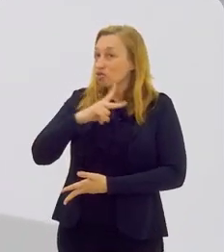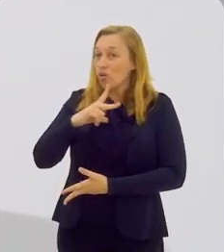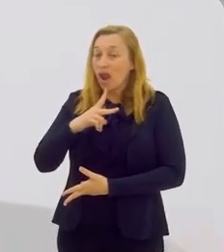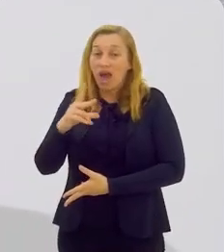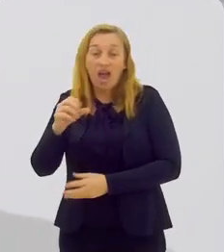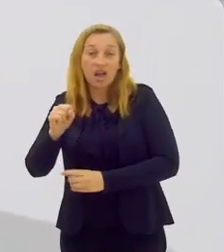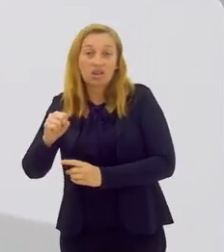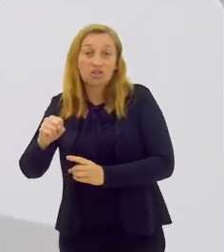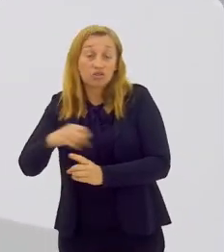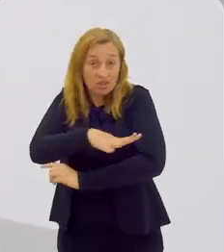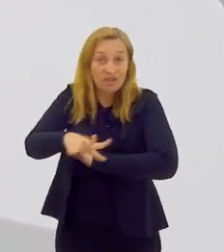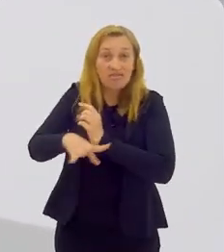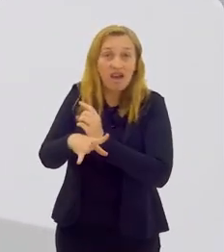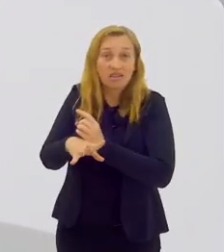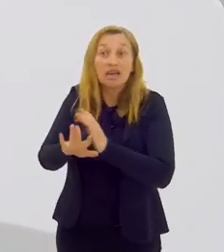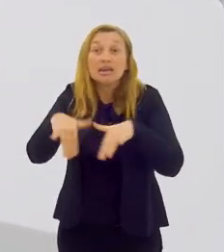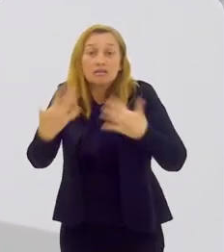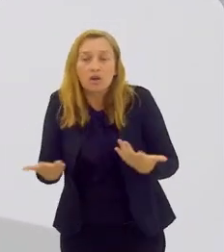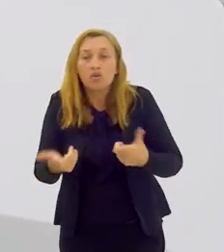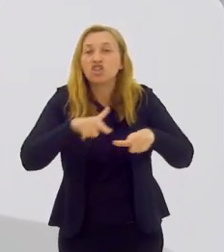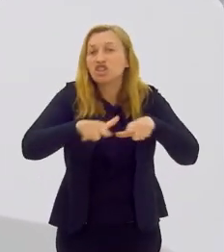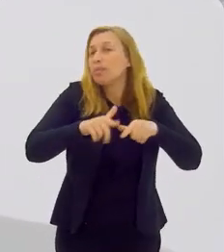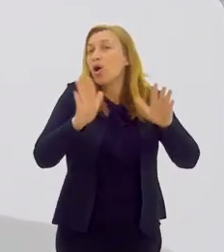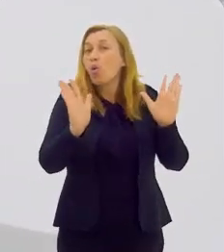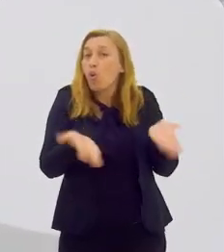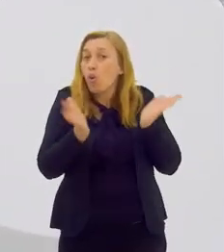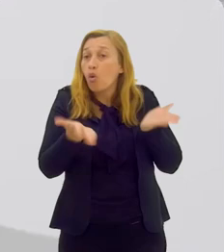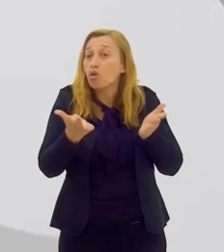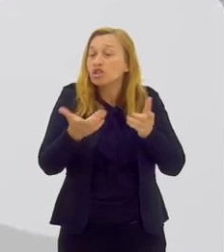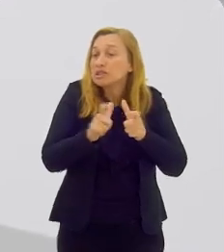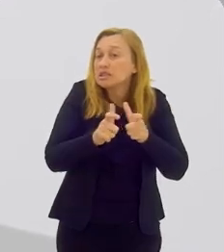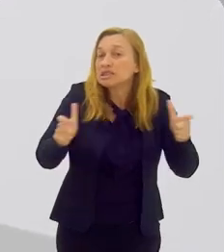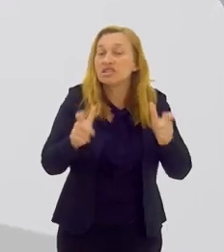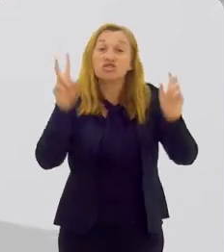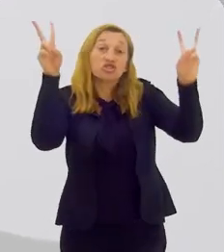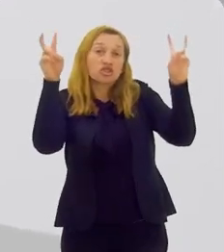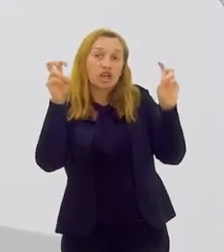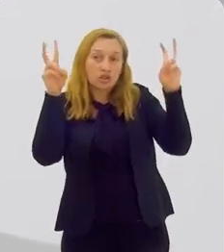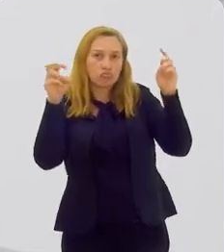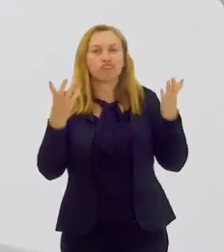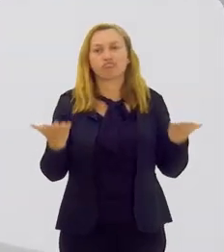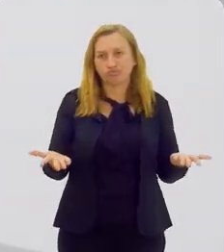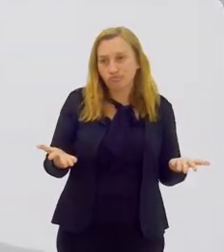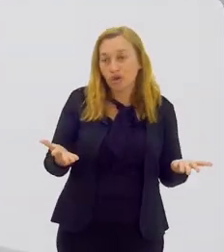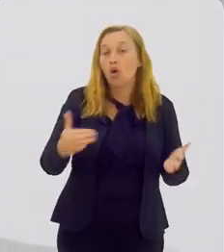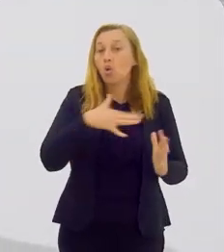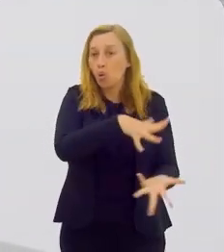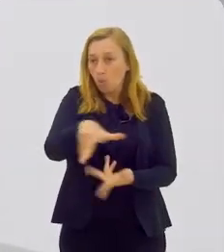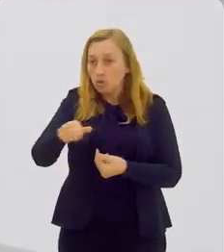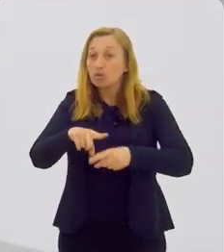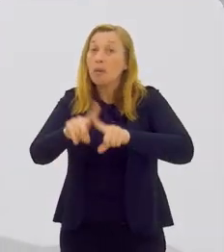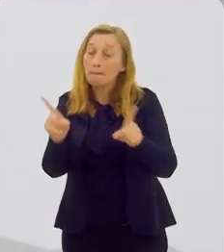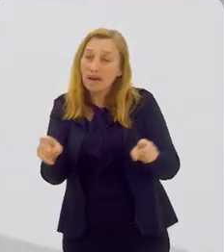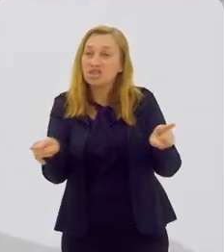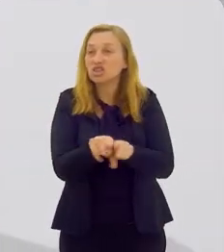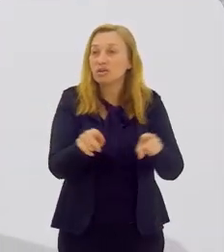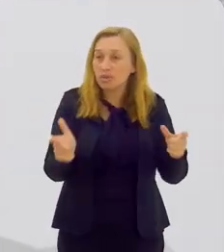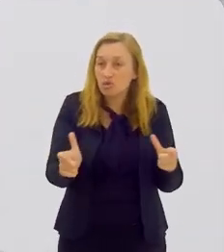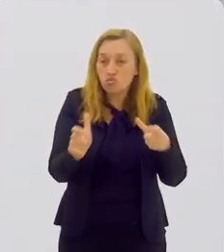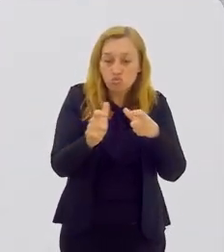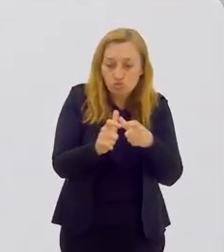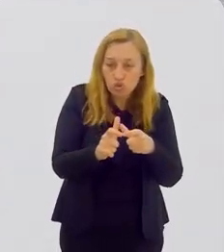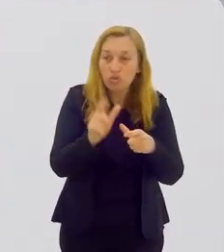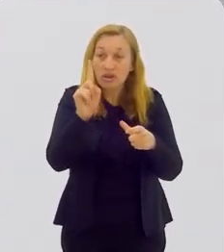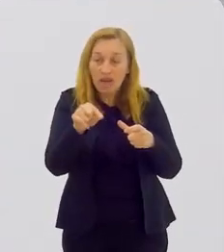vida pessoal, de sociedade. Então, a gente trabalha hoje as grandes questões, claro, do mundo, mas